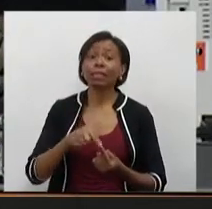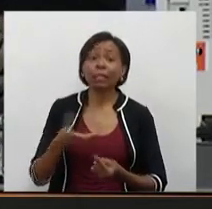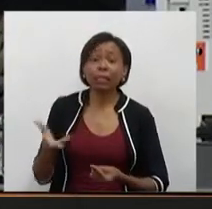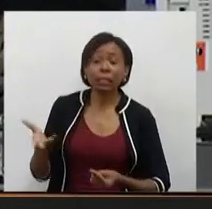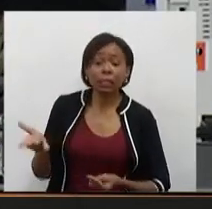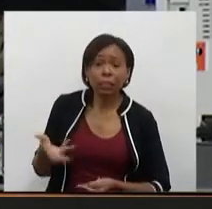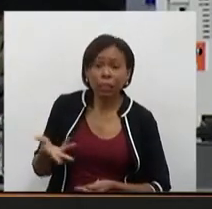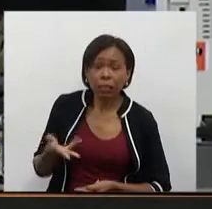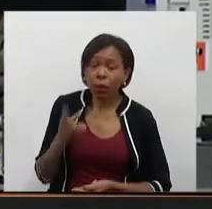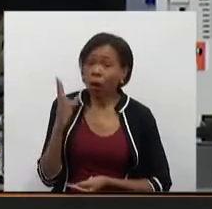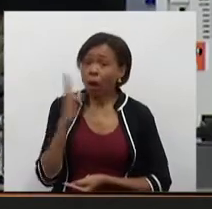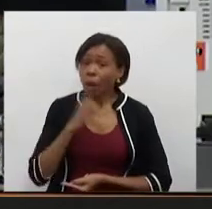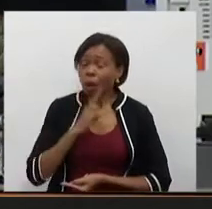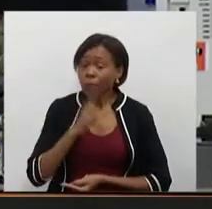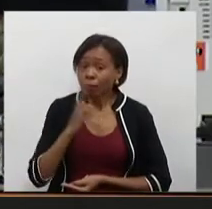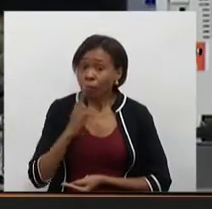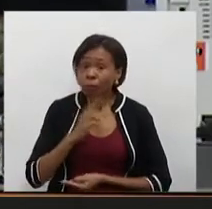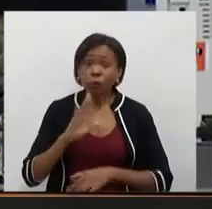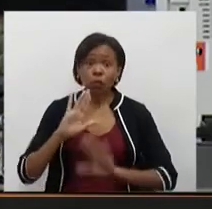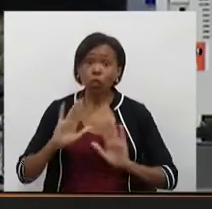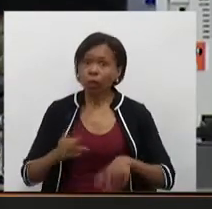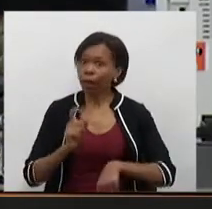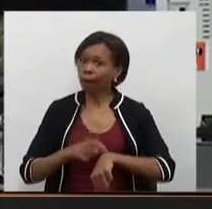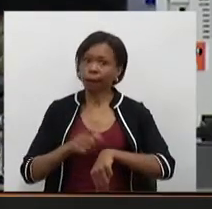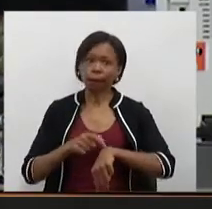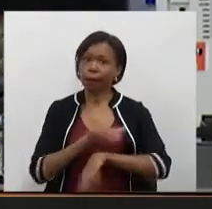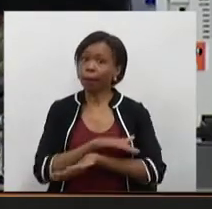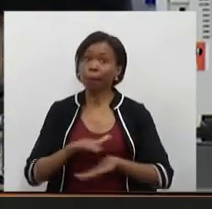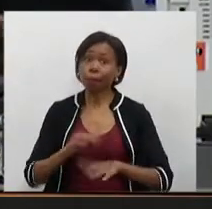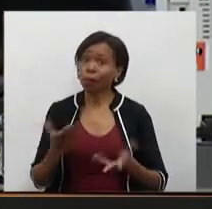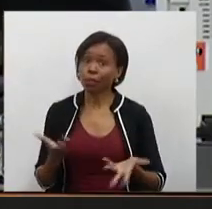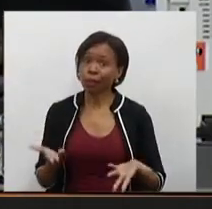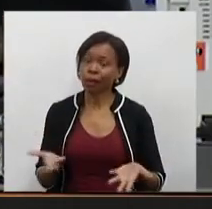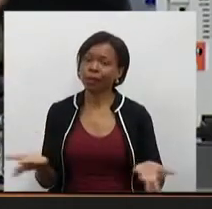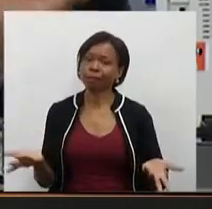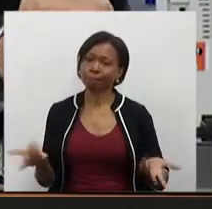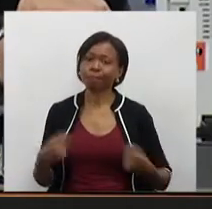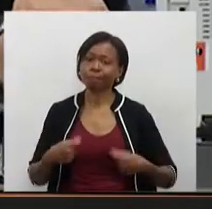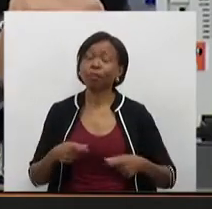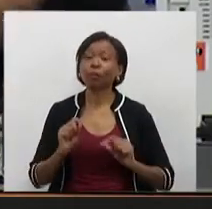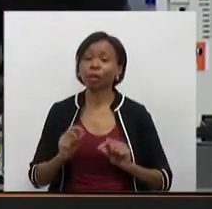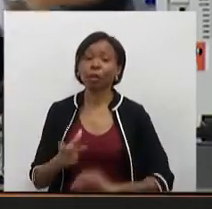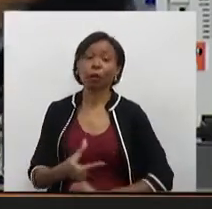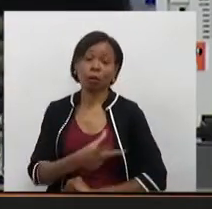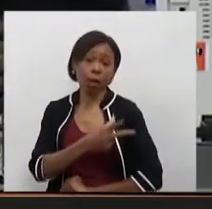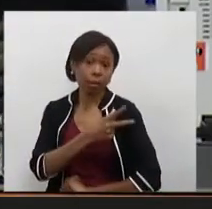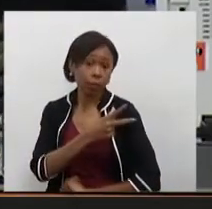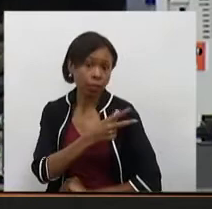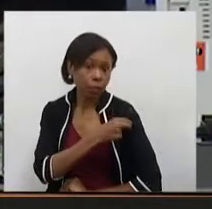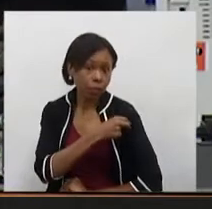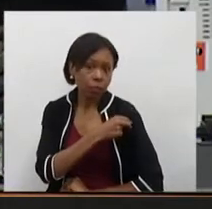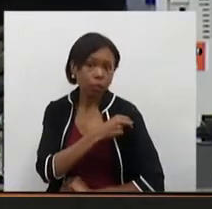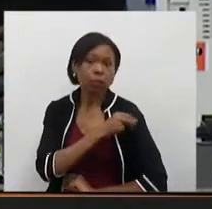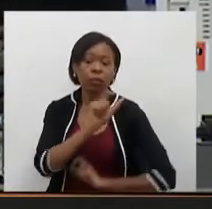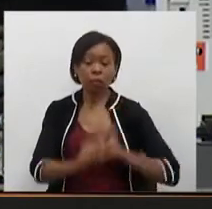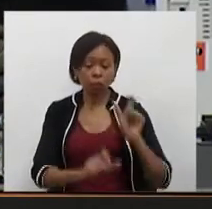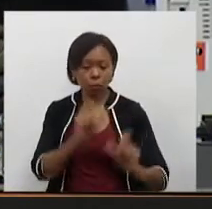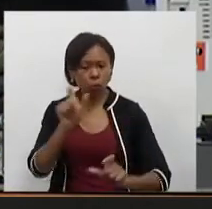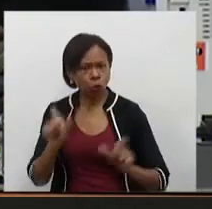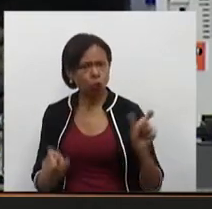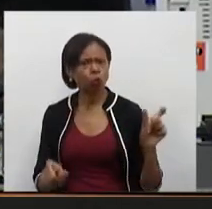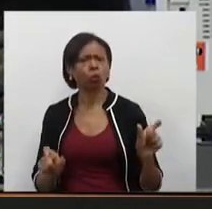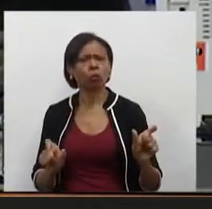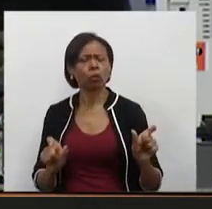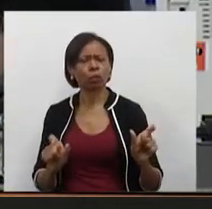urgente, urgente, já passamos da hora, que a vacina chegue no braço dessas pessoas que têm